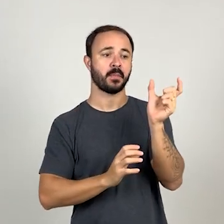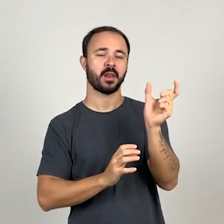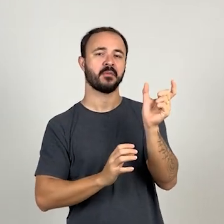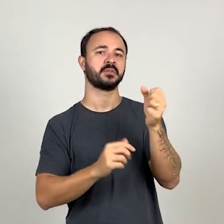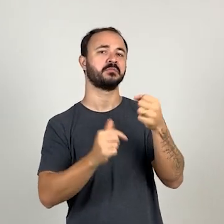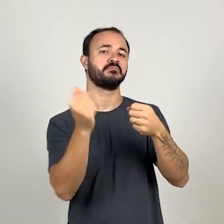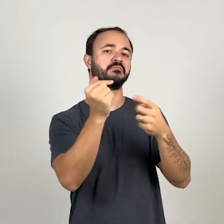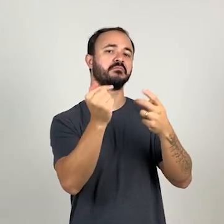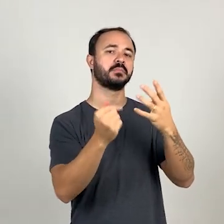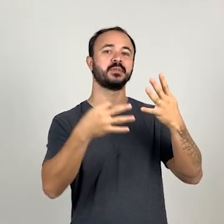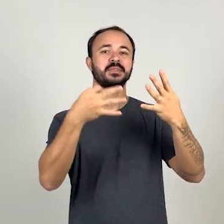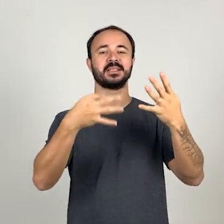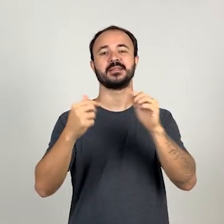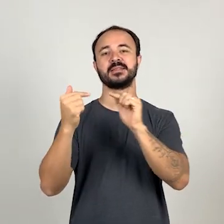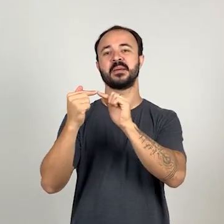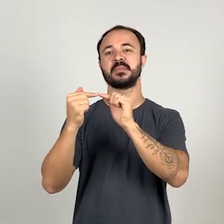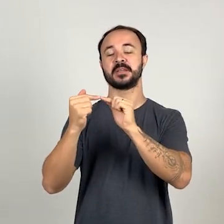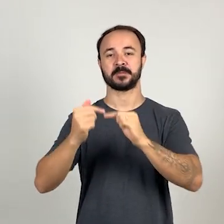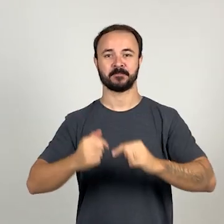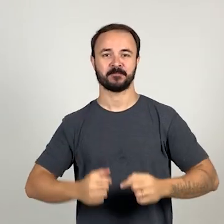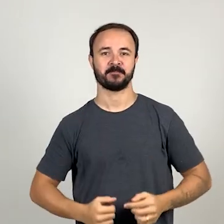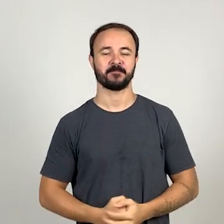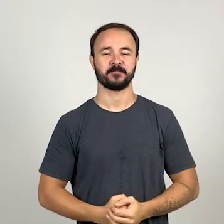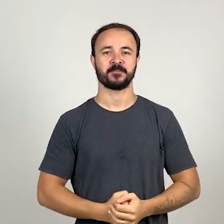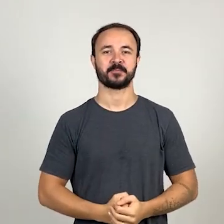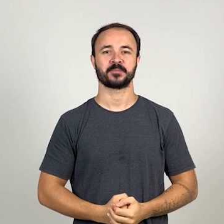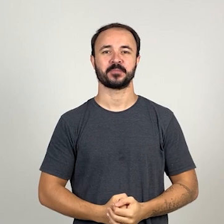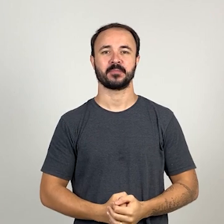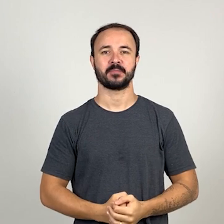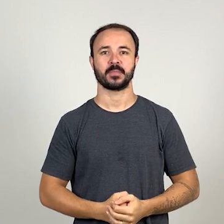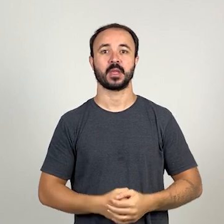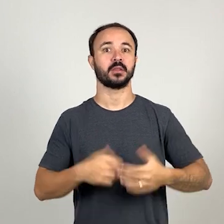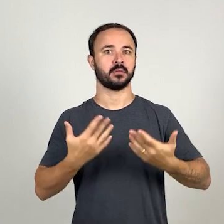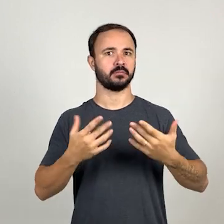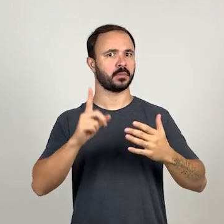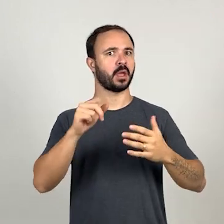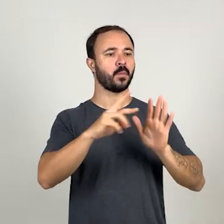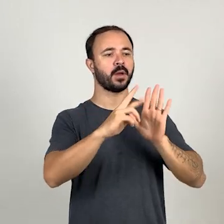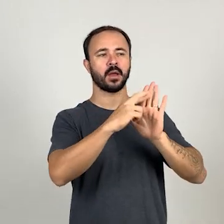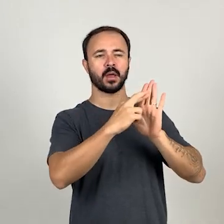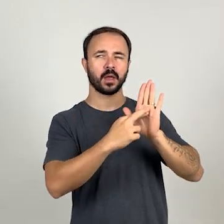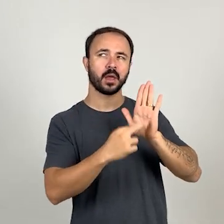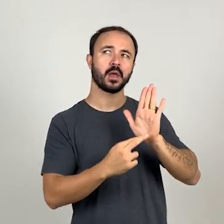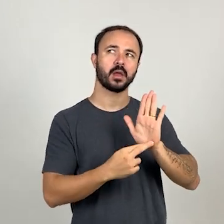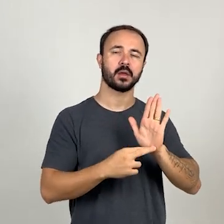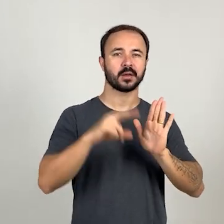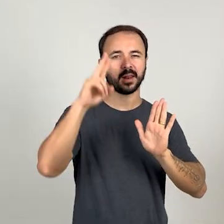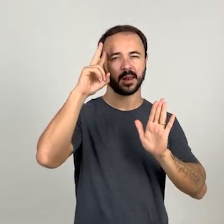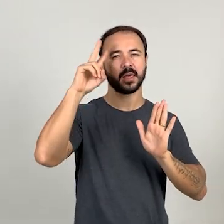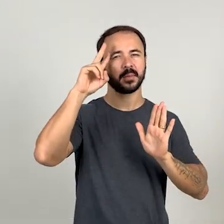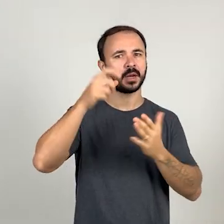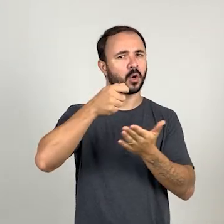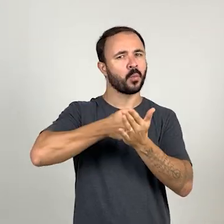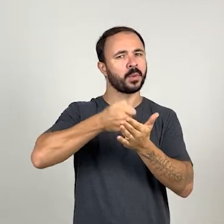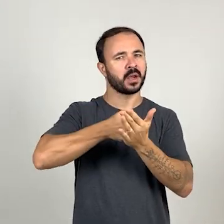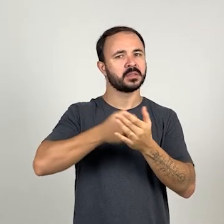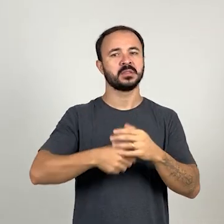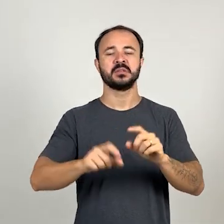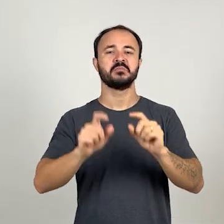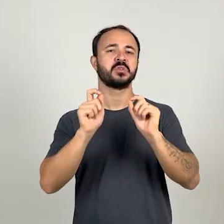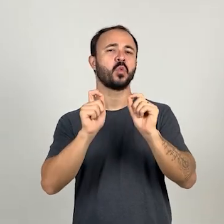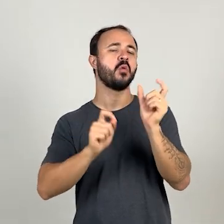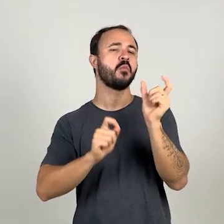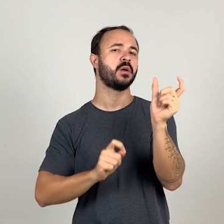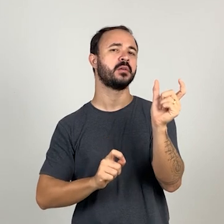eles finalizarem. Vamos observar quando se trata de uma regra, quando se trata de um dever. Qual seria?